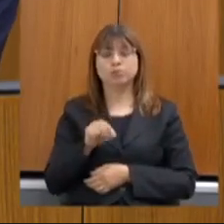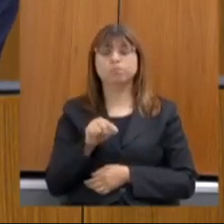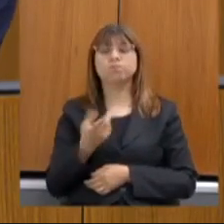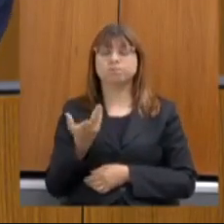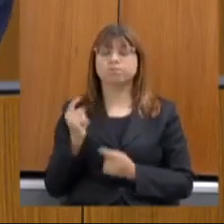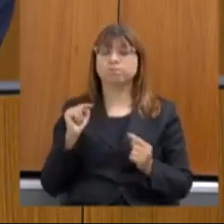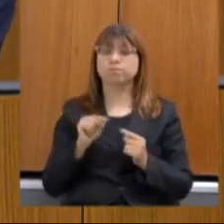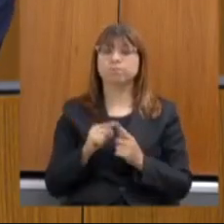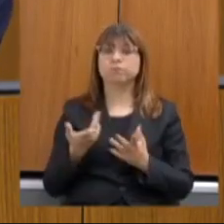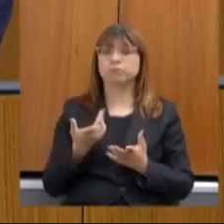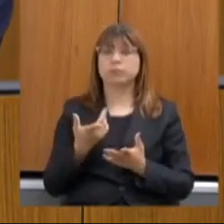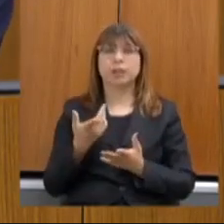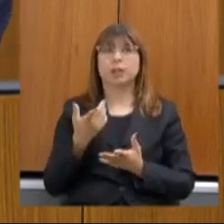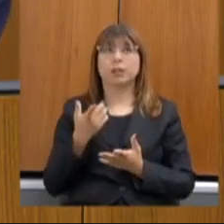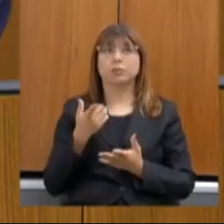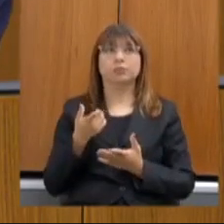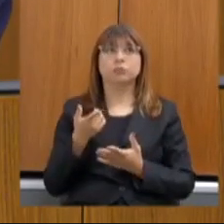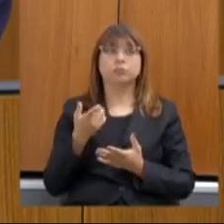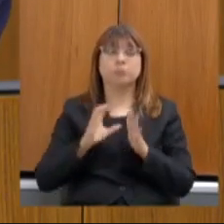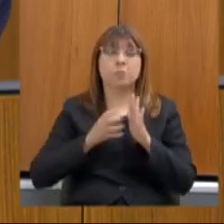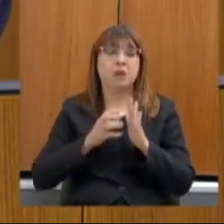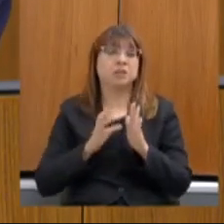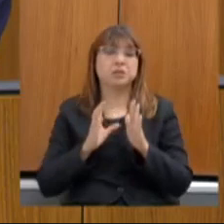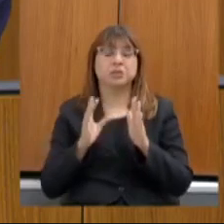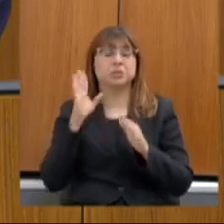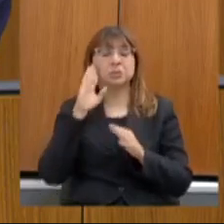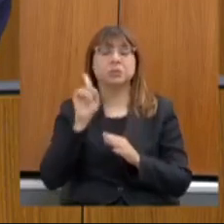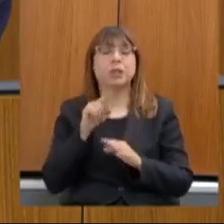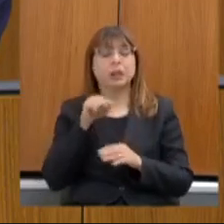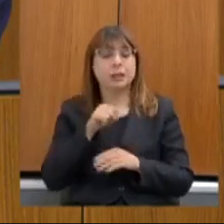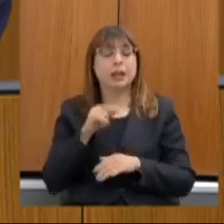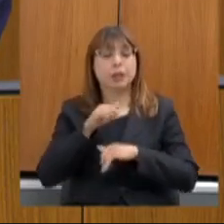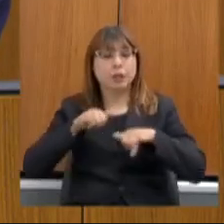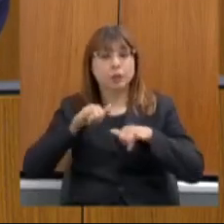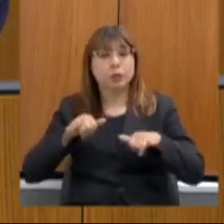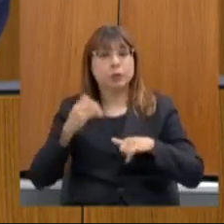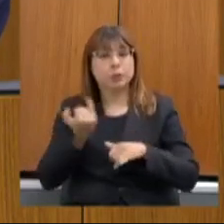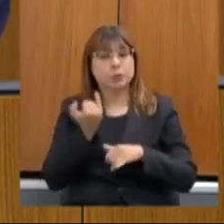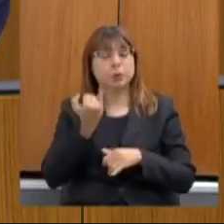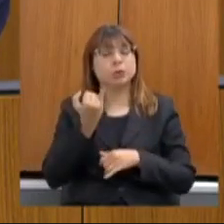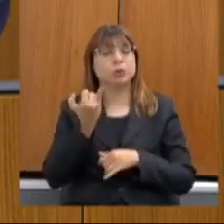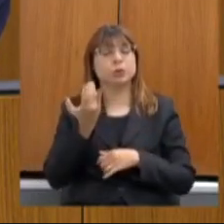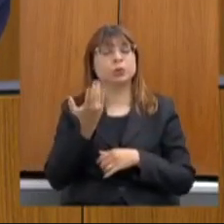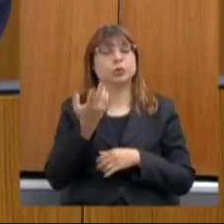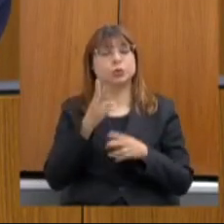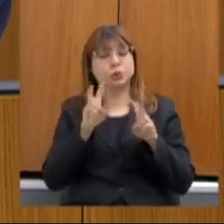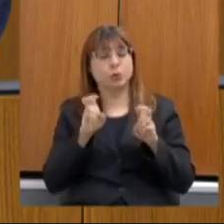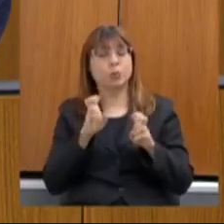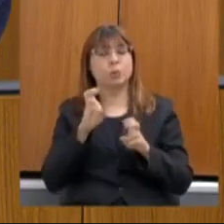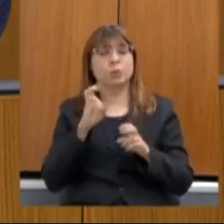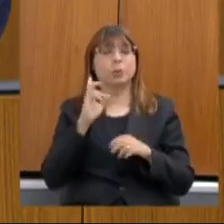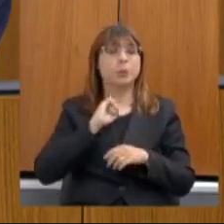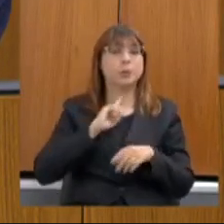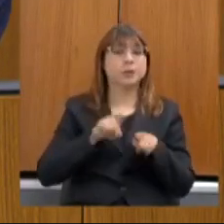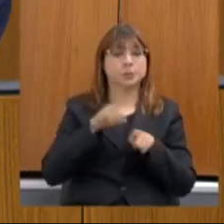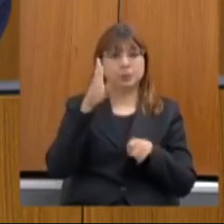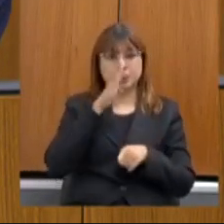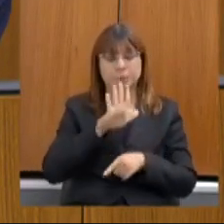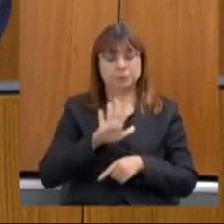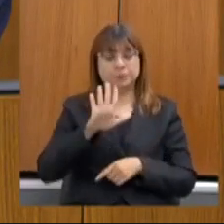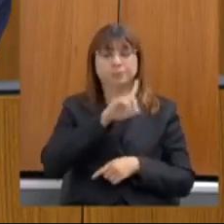é imparcial e todo dia tem notícia boa de Minas e do Brasil e no dia